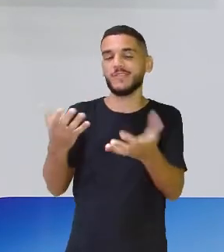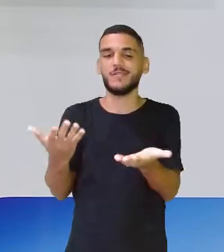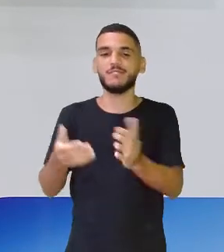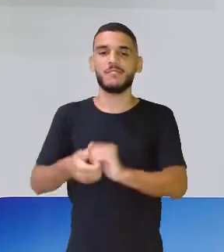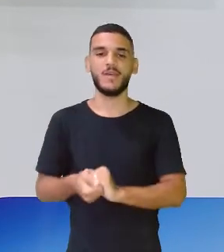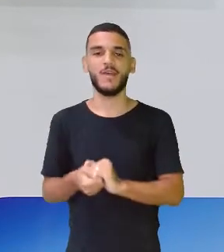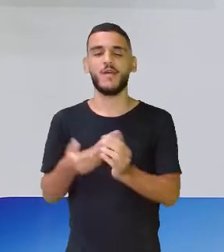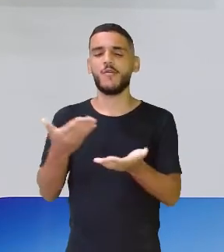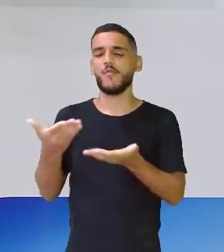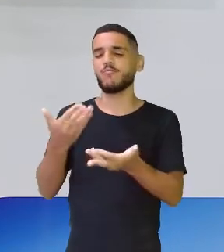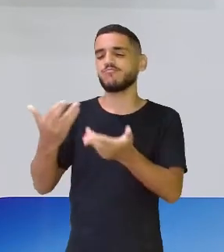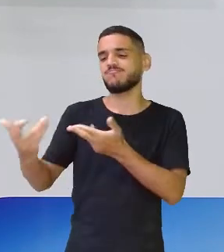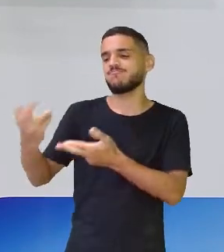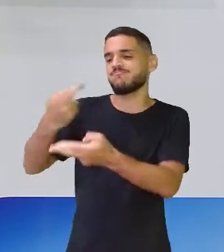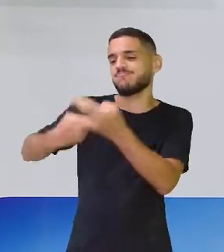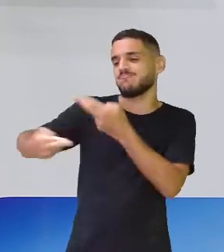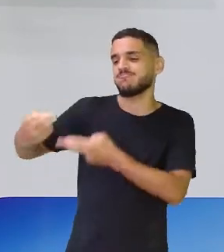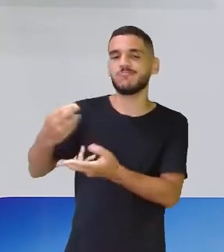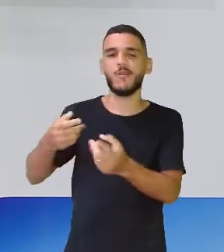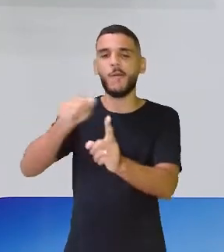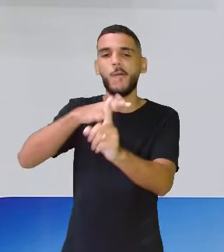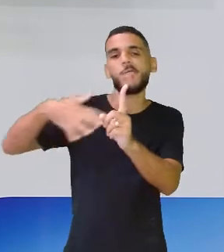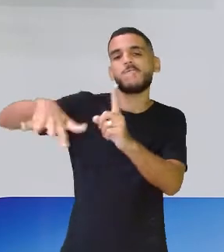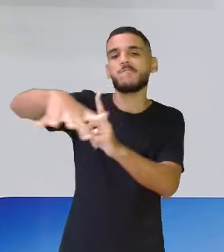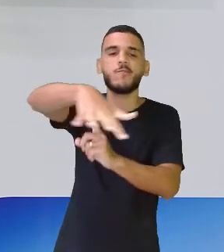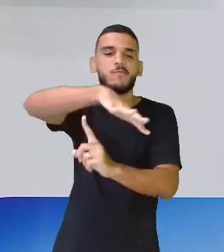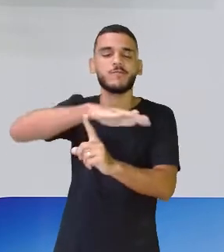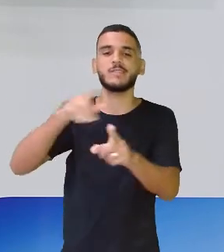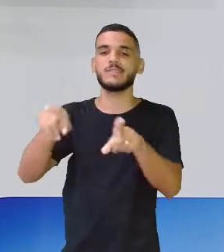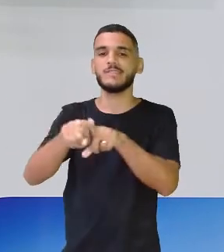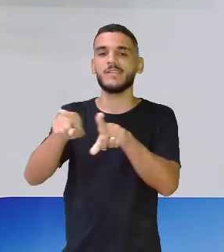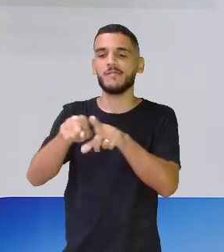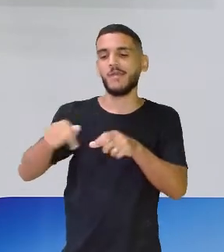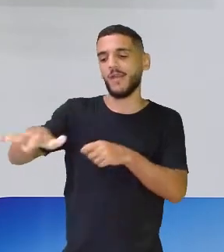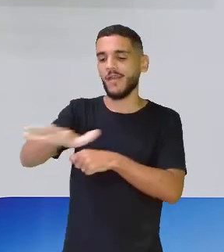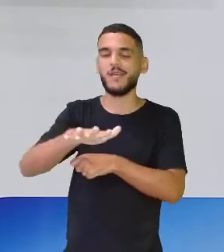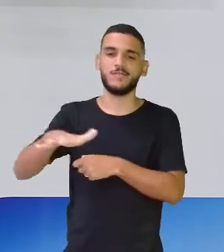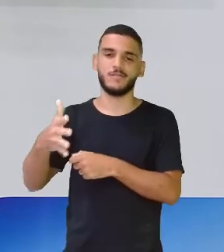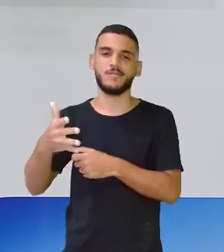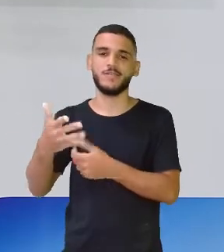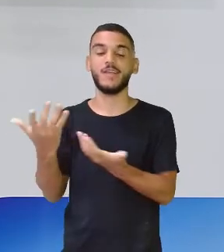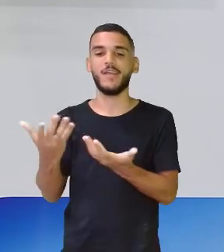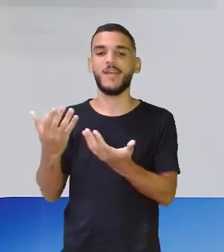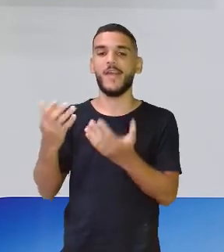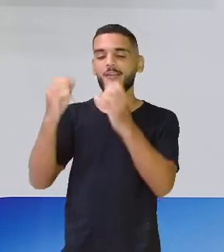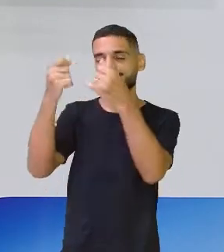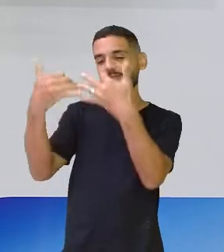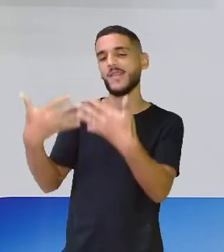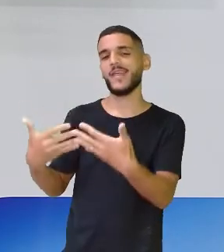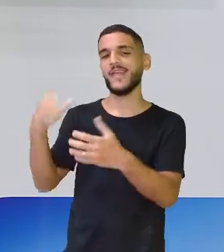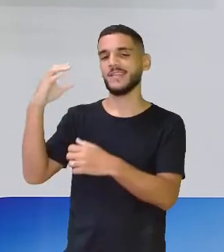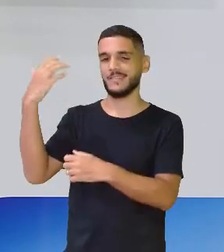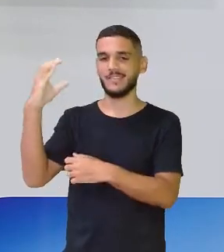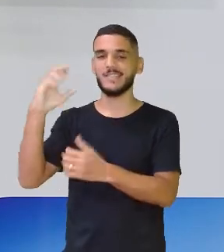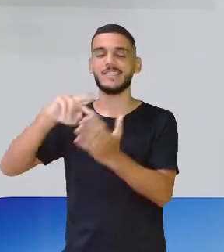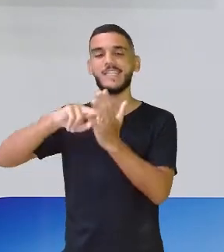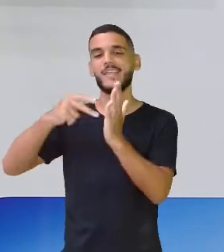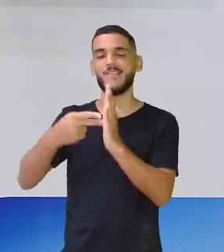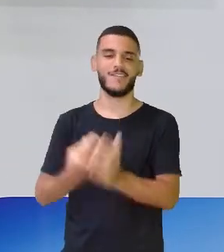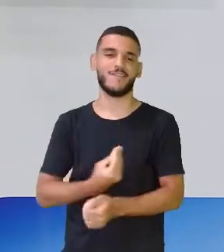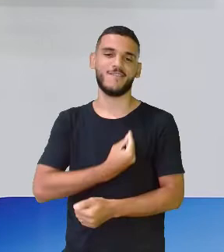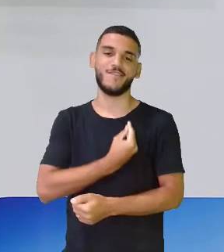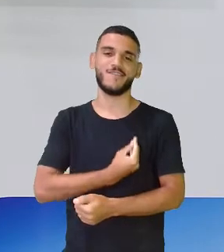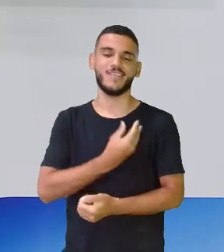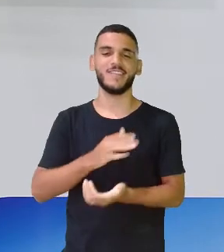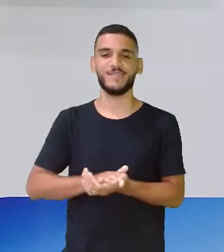relações, nossa relação com o meio ambiente, nossa relação com o espaço. Então, falar em ciências é falar na vida. O meu nome